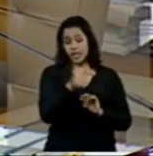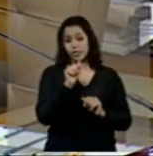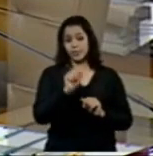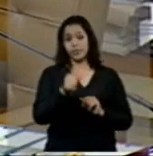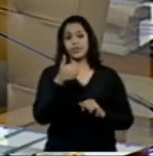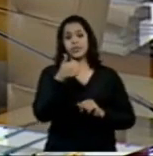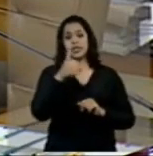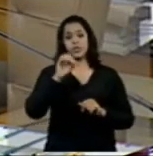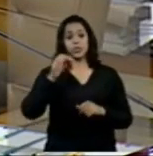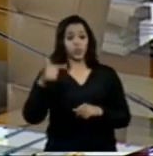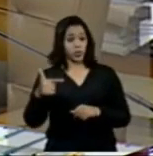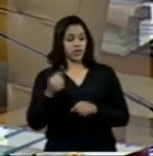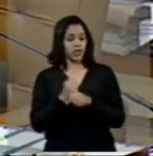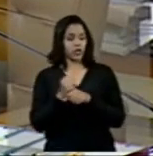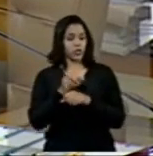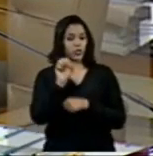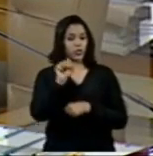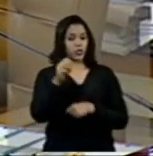7.102/83.